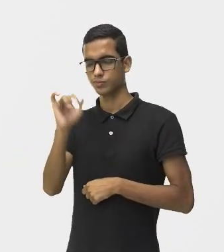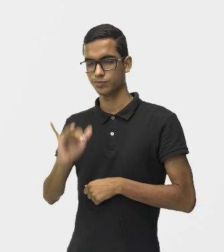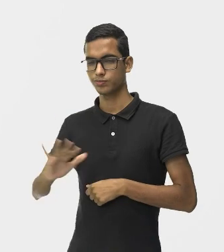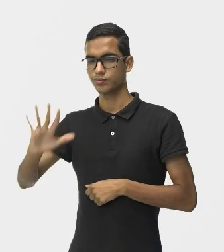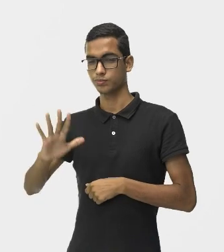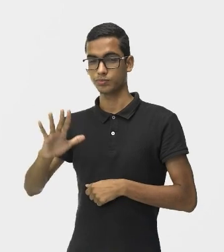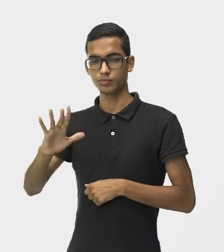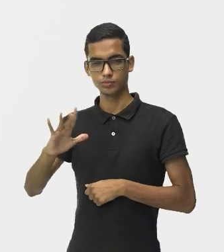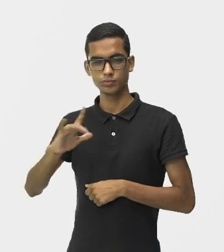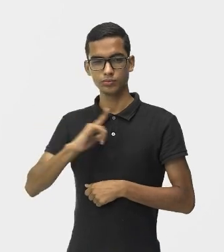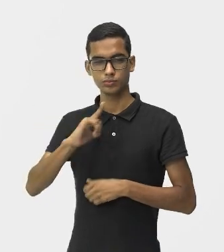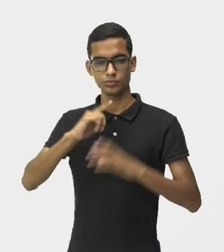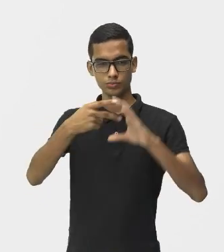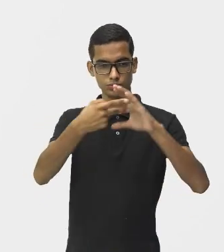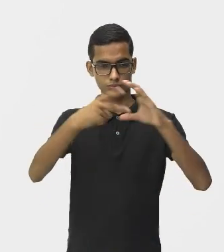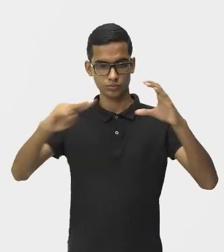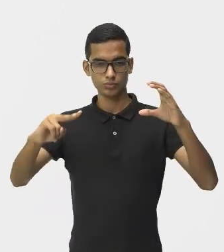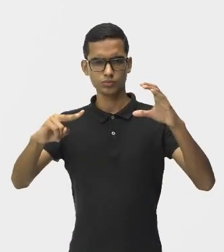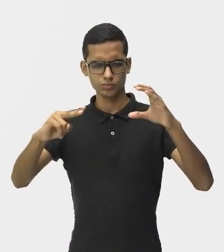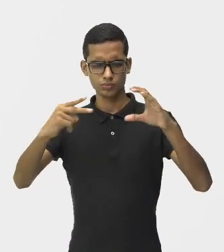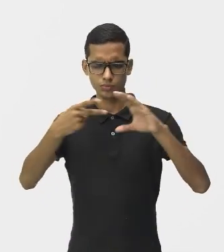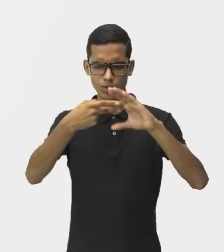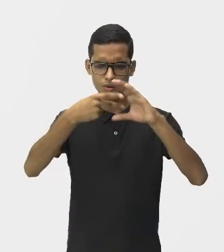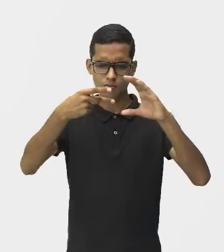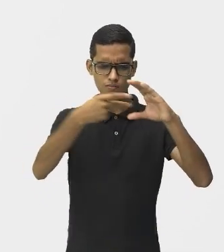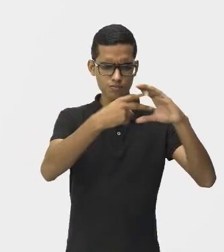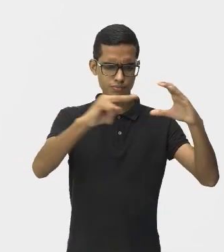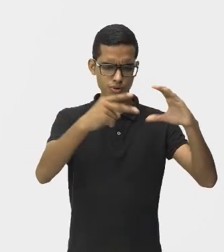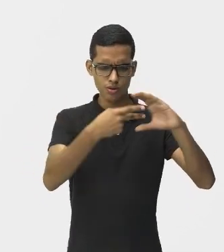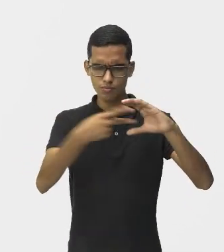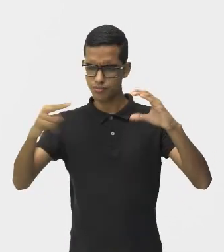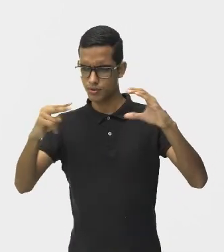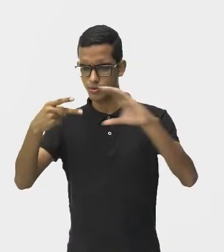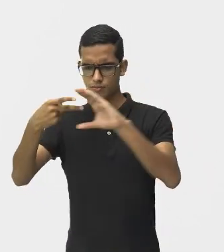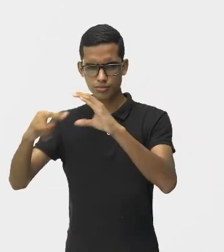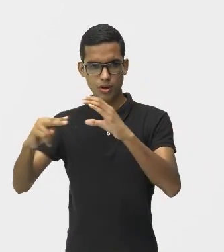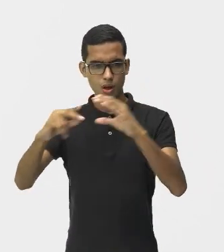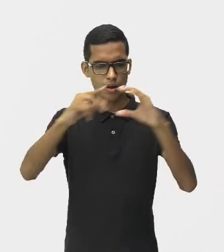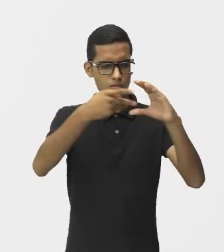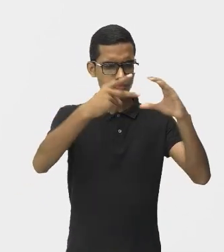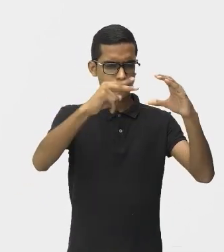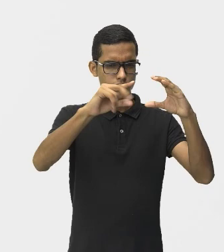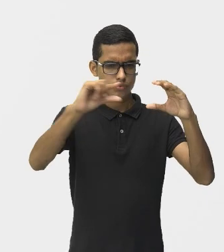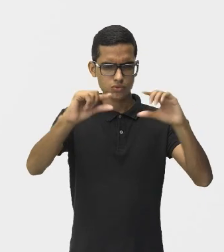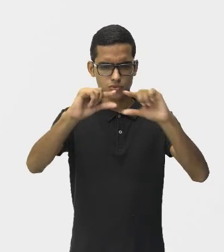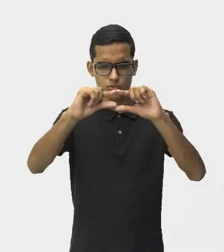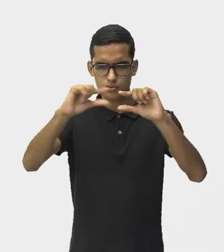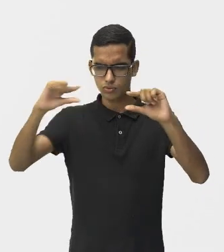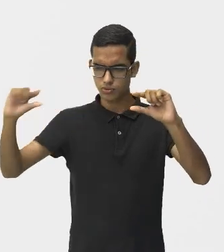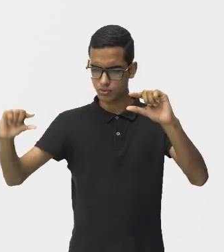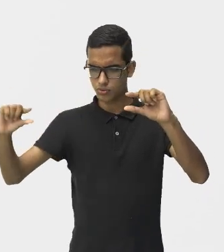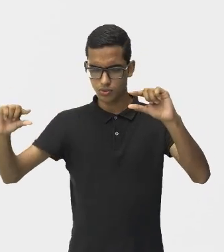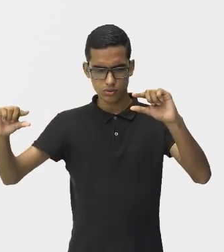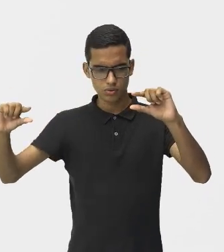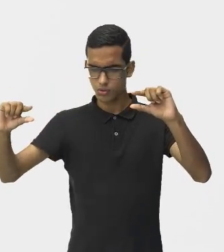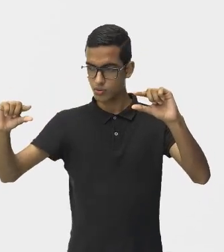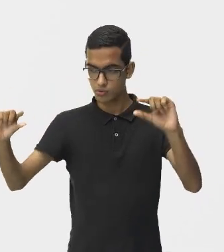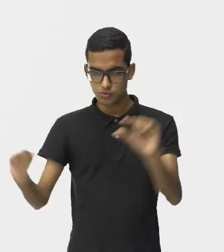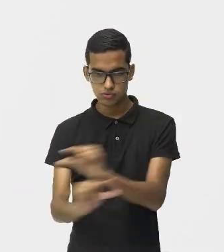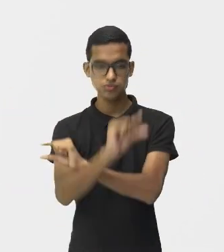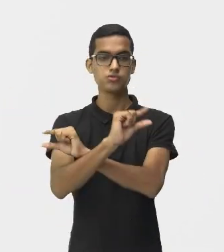Observa-se que na imagem os cromossomos trocam de partes entre si, caracterizando essa mutação que a gente chama